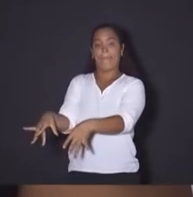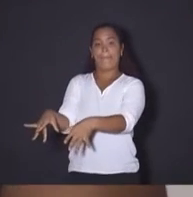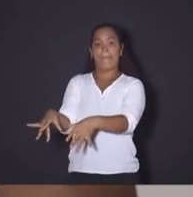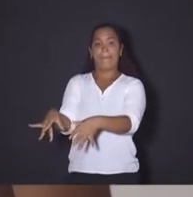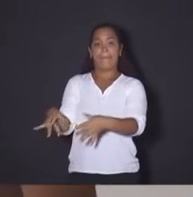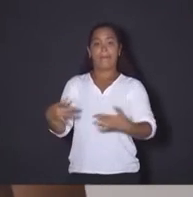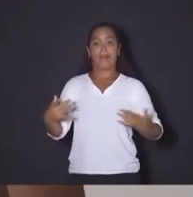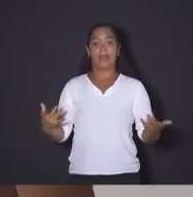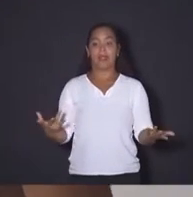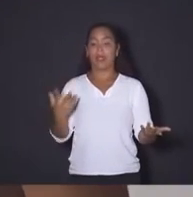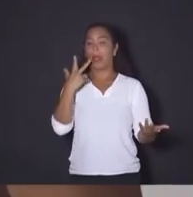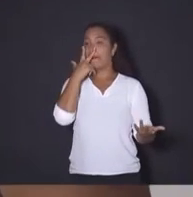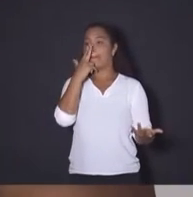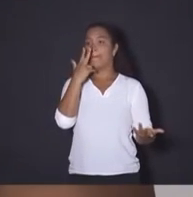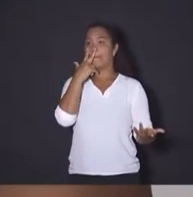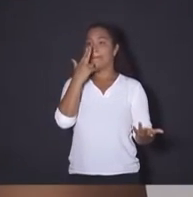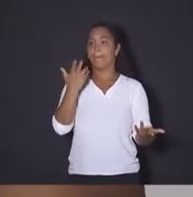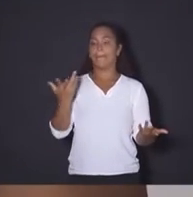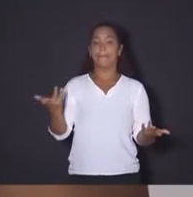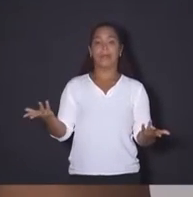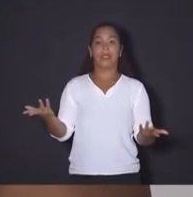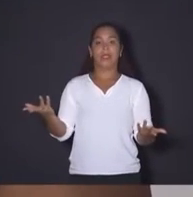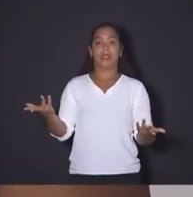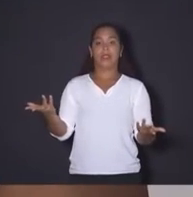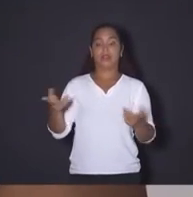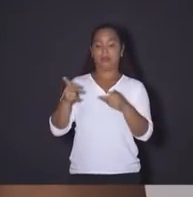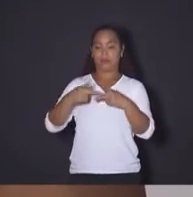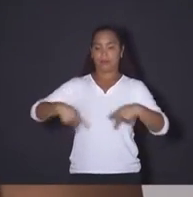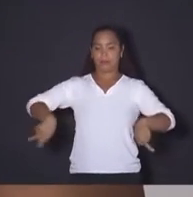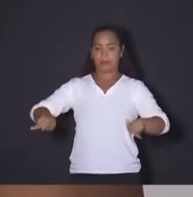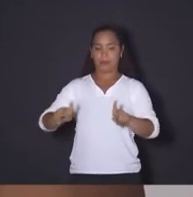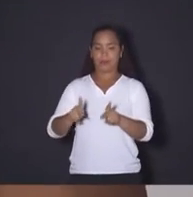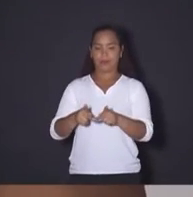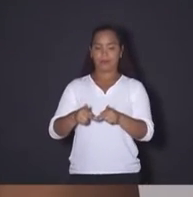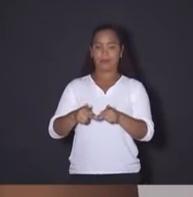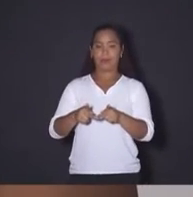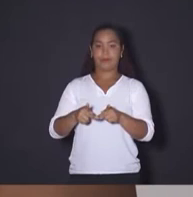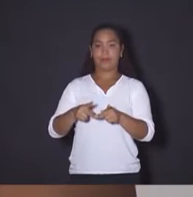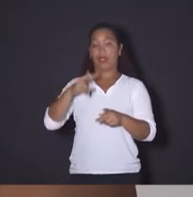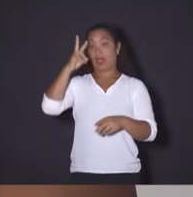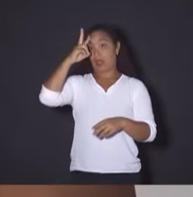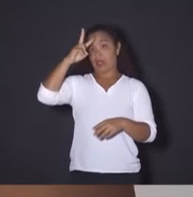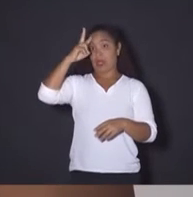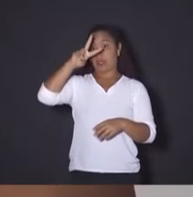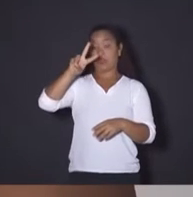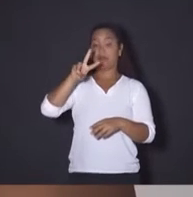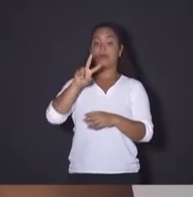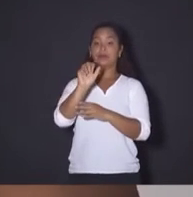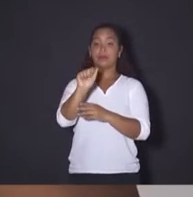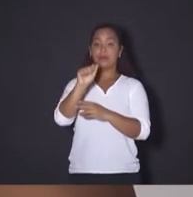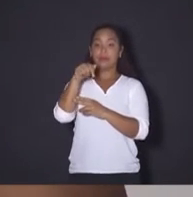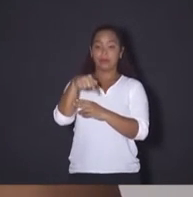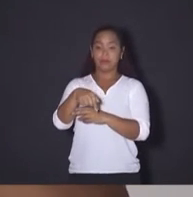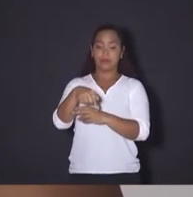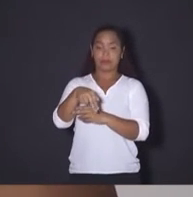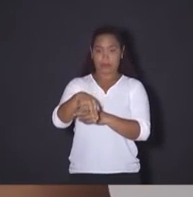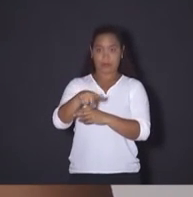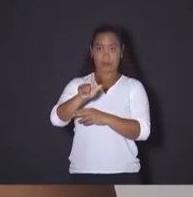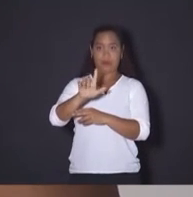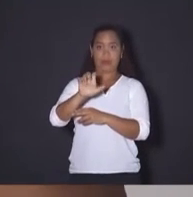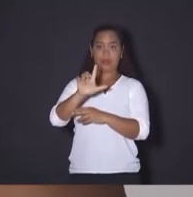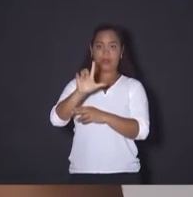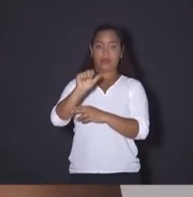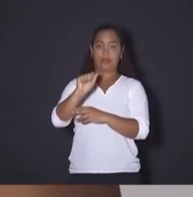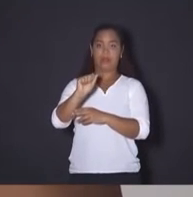no que parece pra boa parte da população mais um fez lembrando angela davis o que parece para a